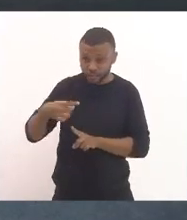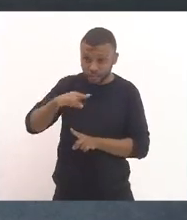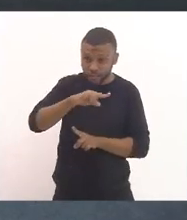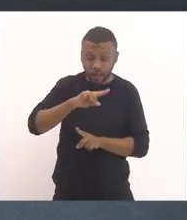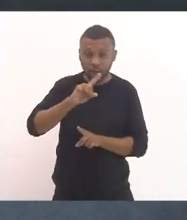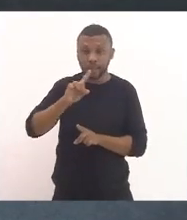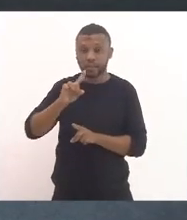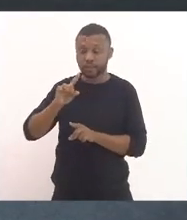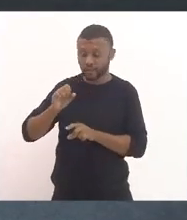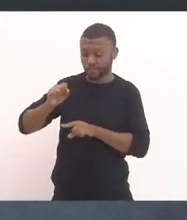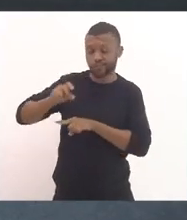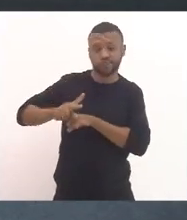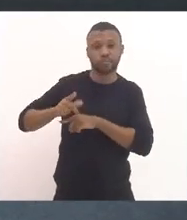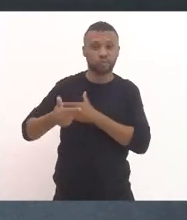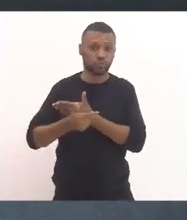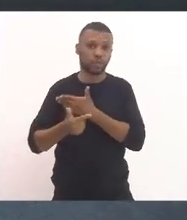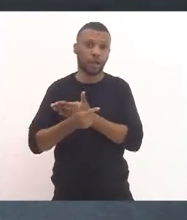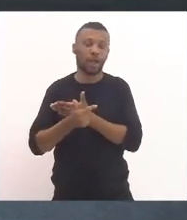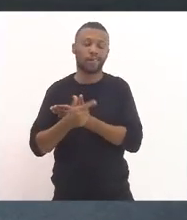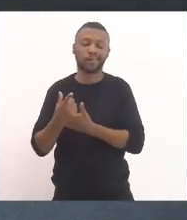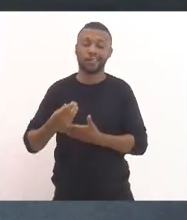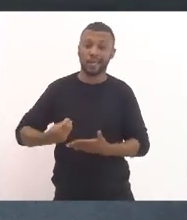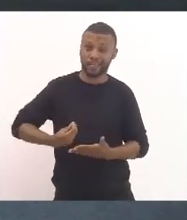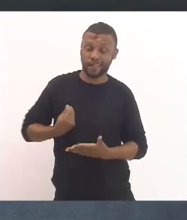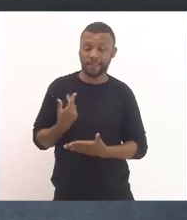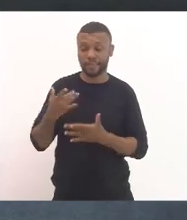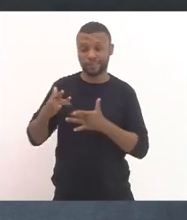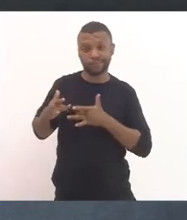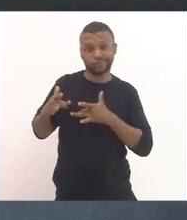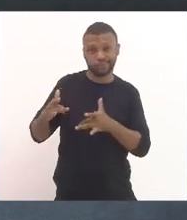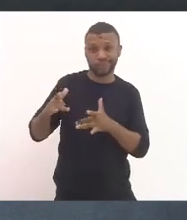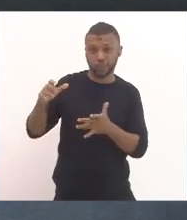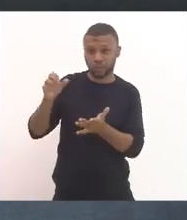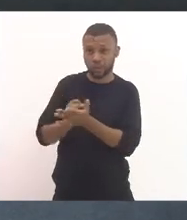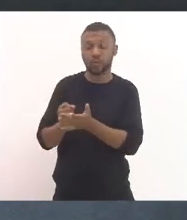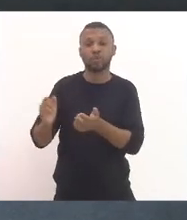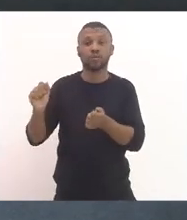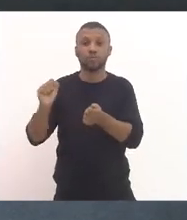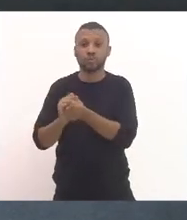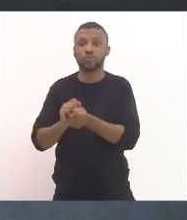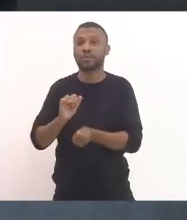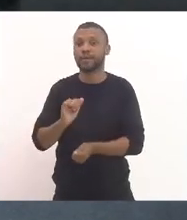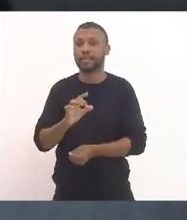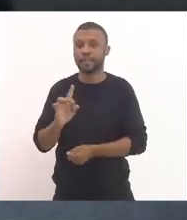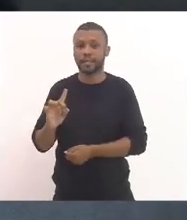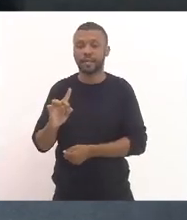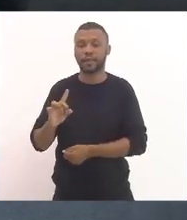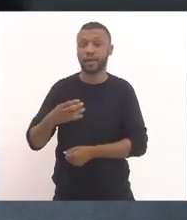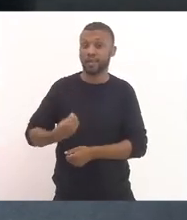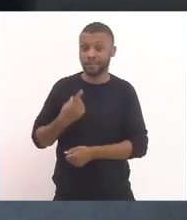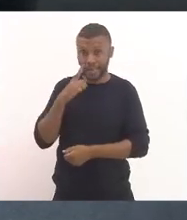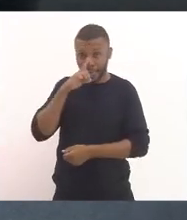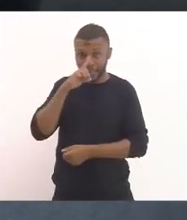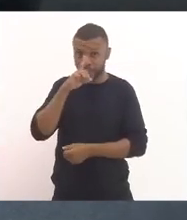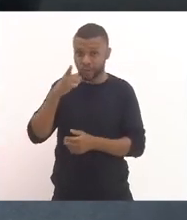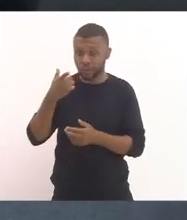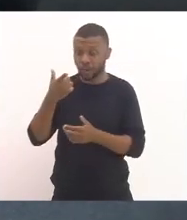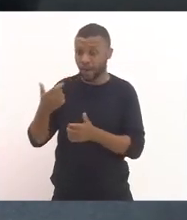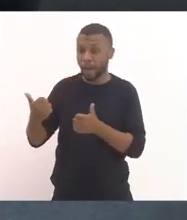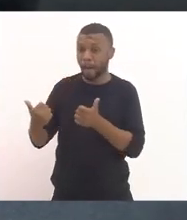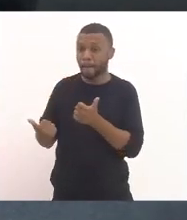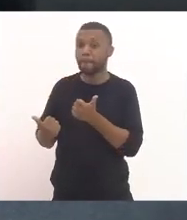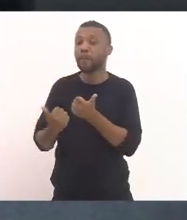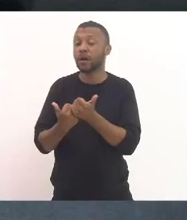entram no cargo ele deixa a sua vida ali matriculada junto com o ideia e eles Coloca sua vida em risco pela sociedade